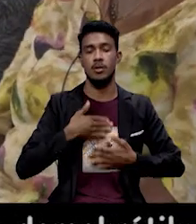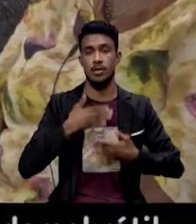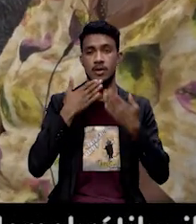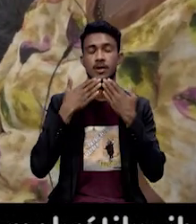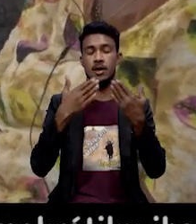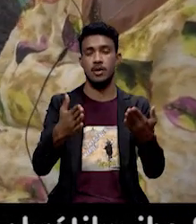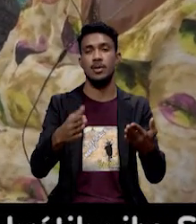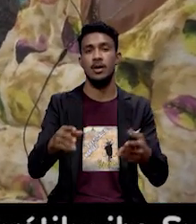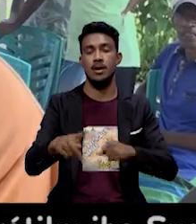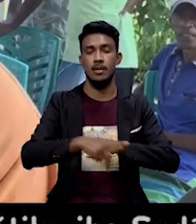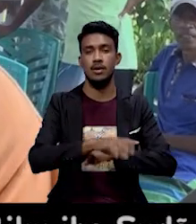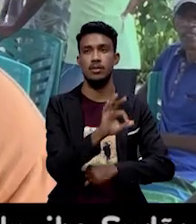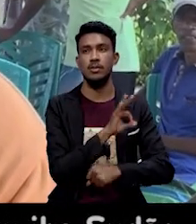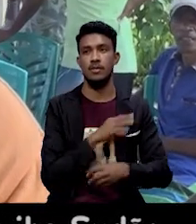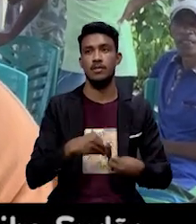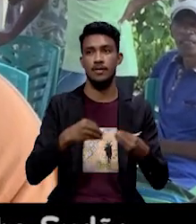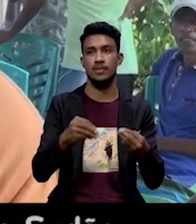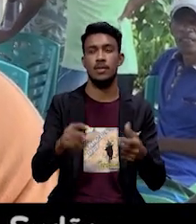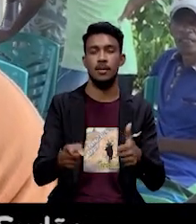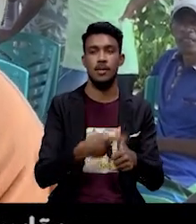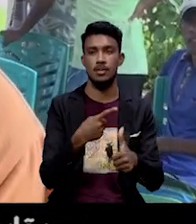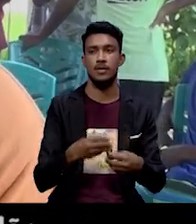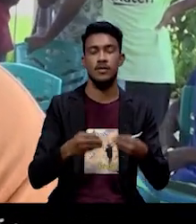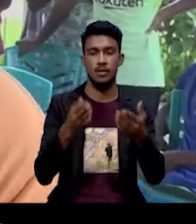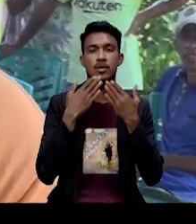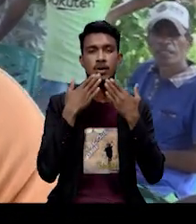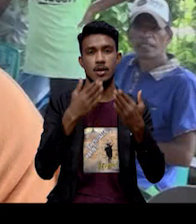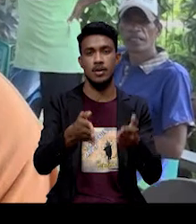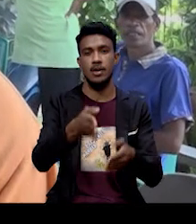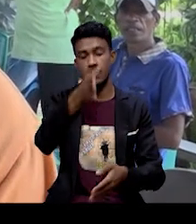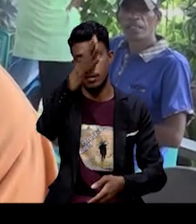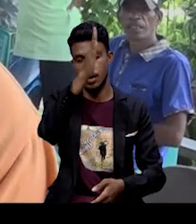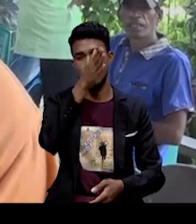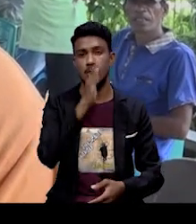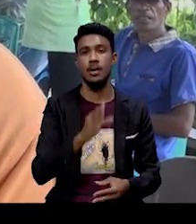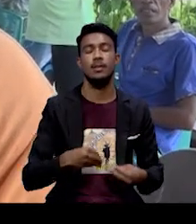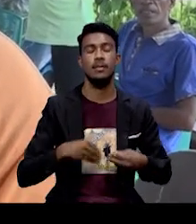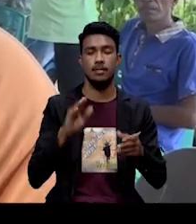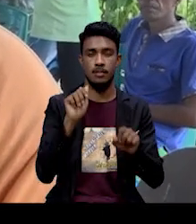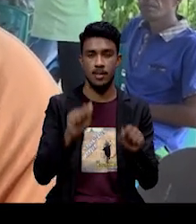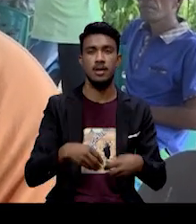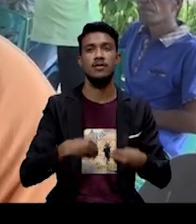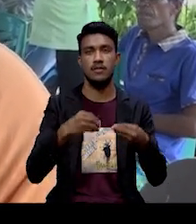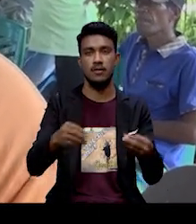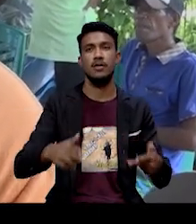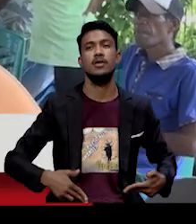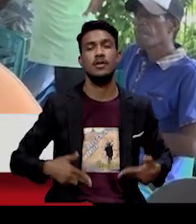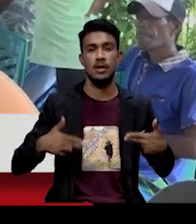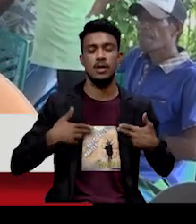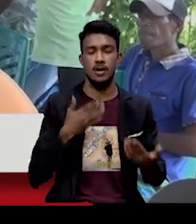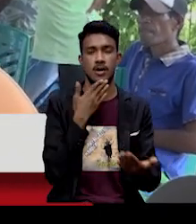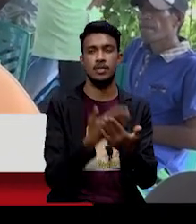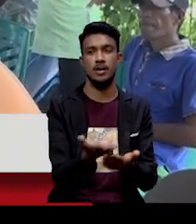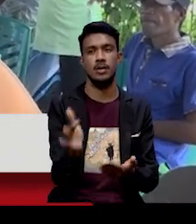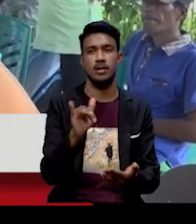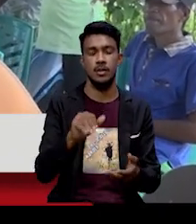para o prisioneiro Sira. Em primeiro lugar, agradecer a minha Roma, também Bele Fuxi em dia com esta foto. Hoje em Loro, na